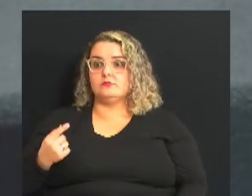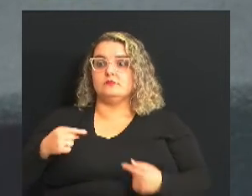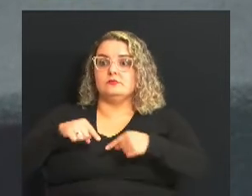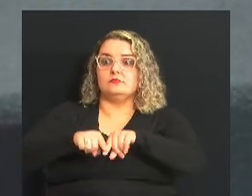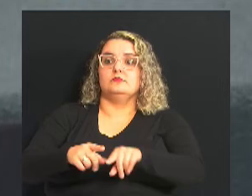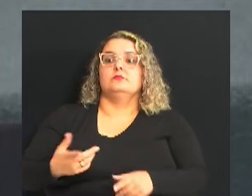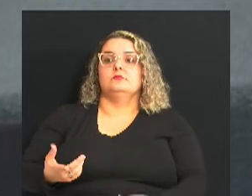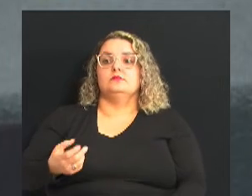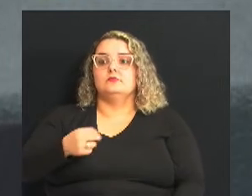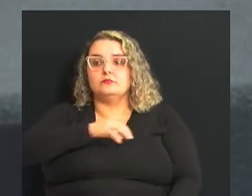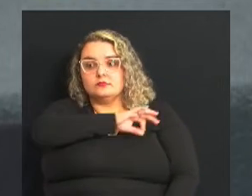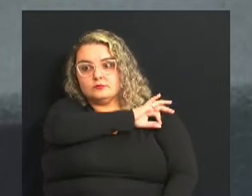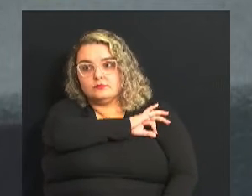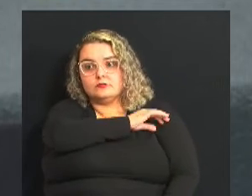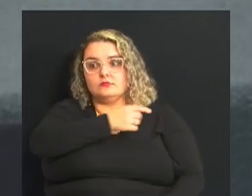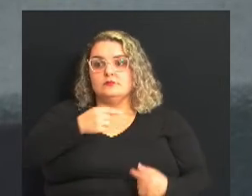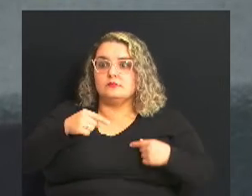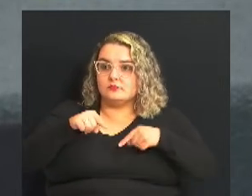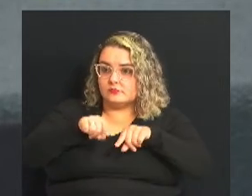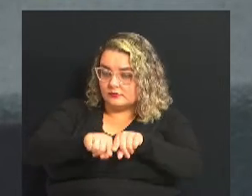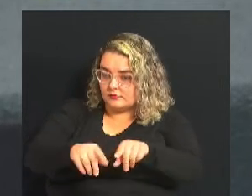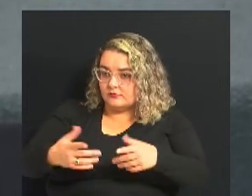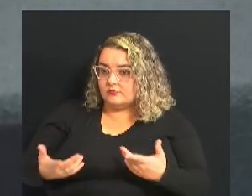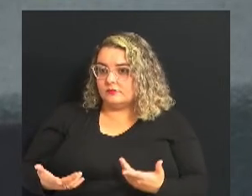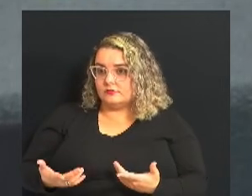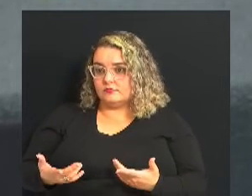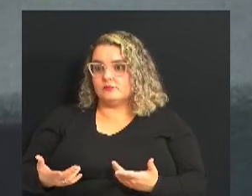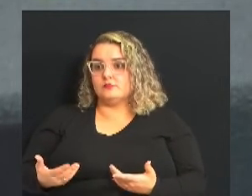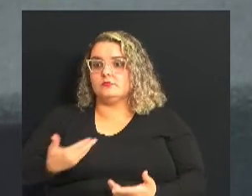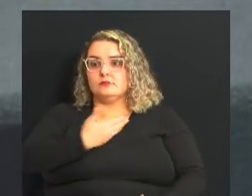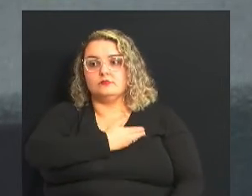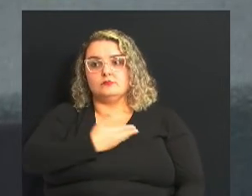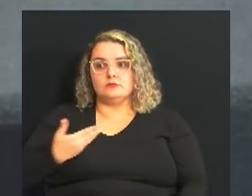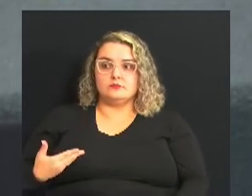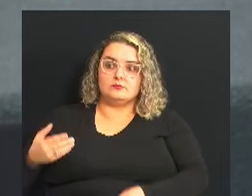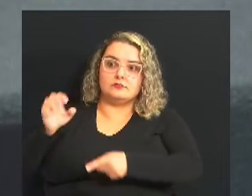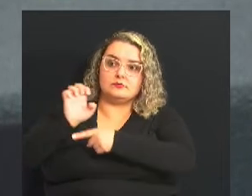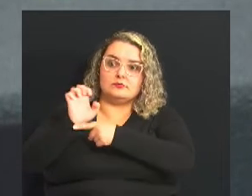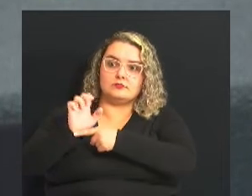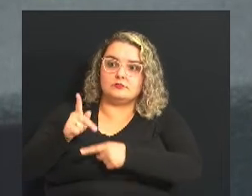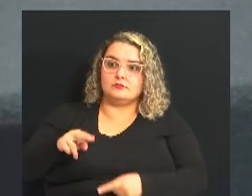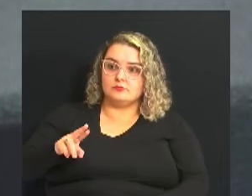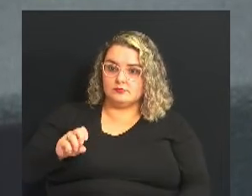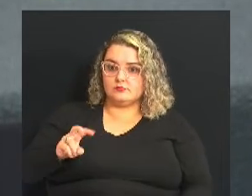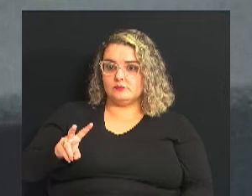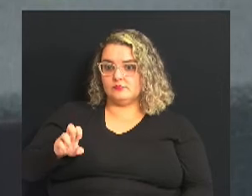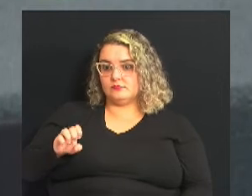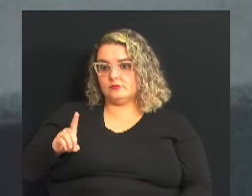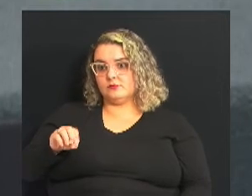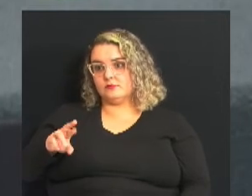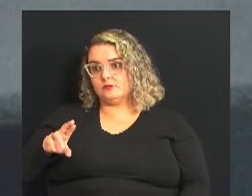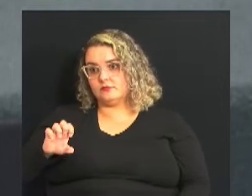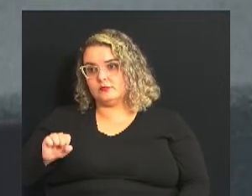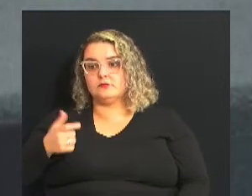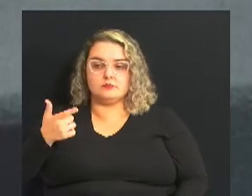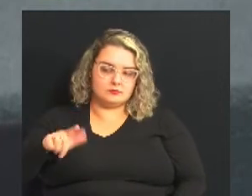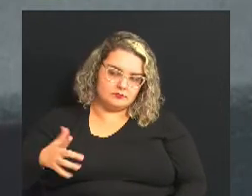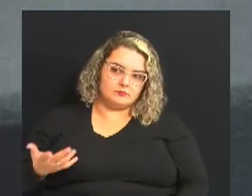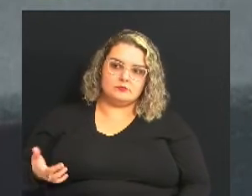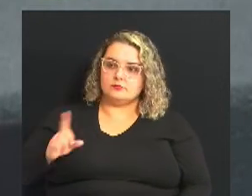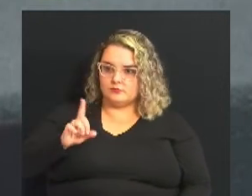né? Temos parceria com o governo do estado, com provedores, né? Para poder manter essa rede. Não é